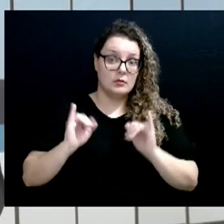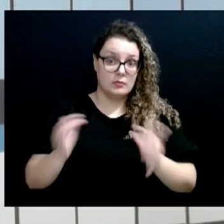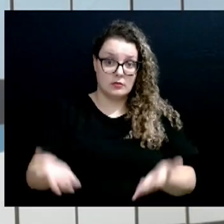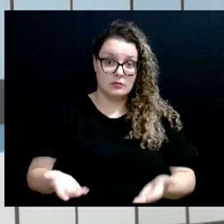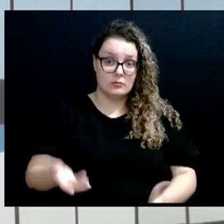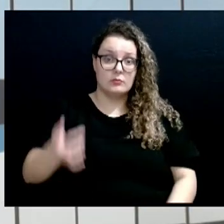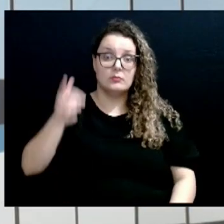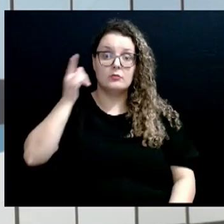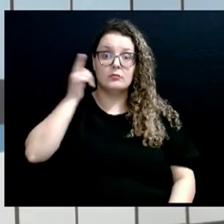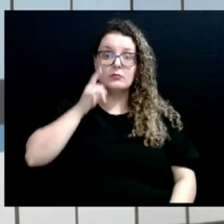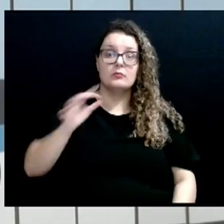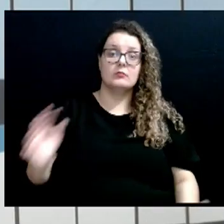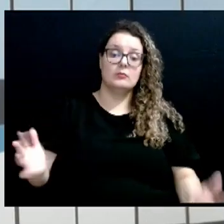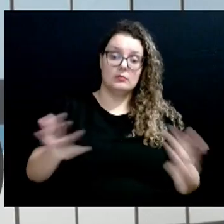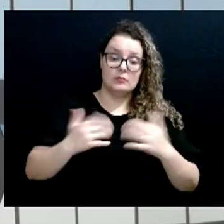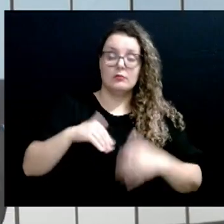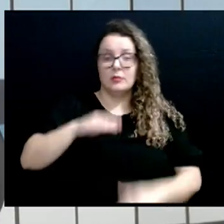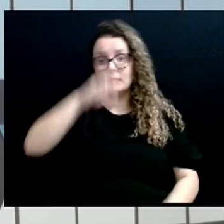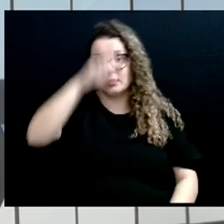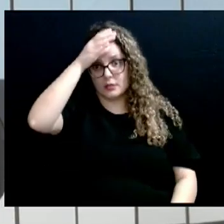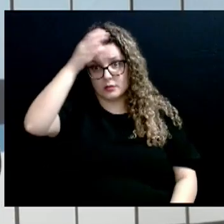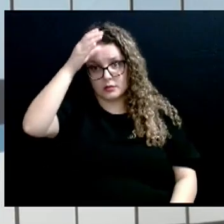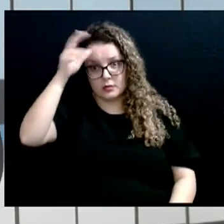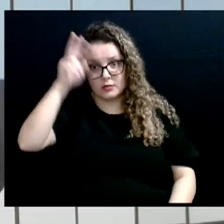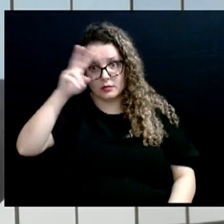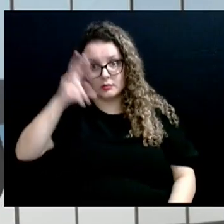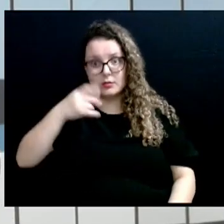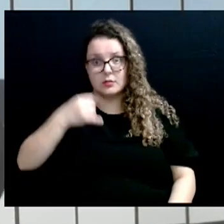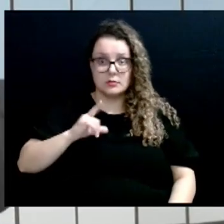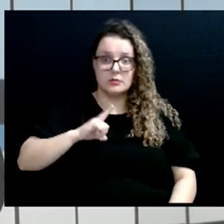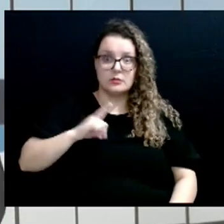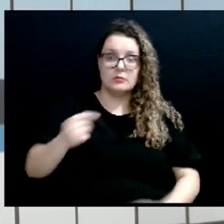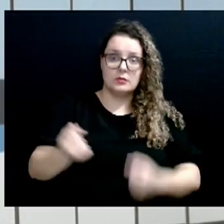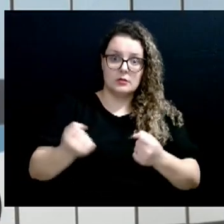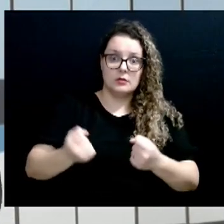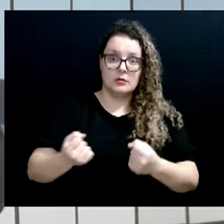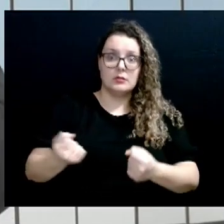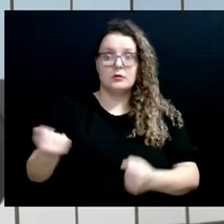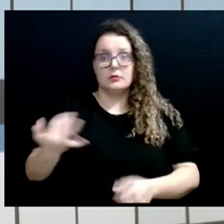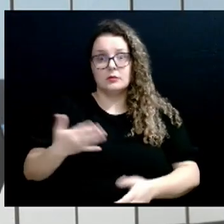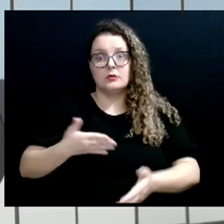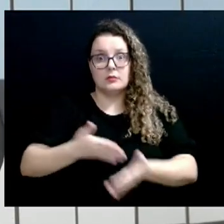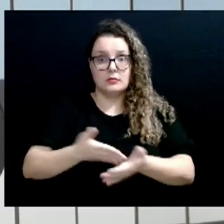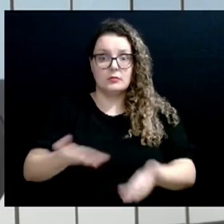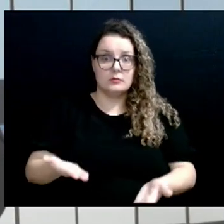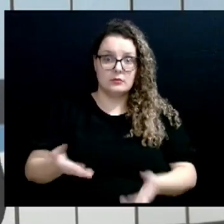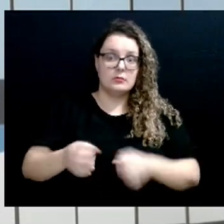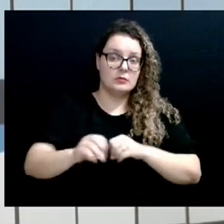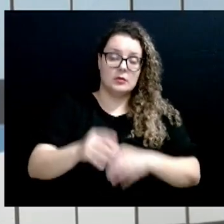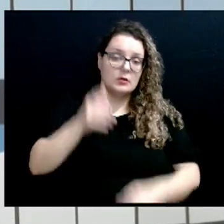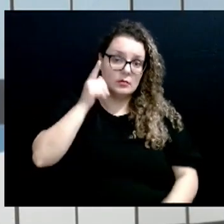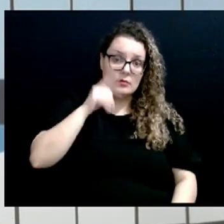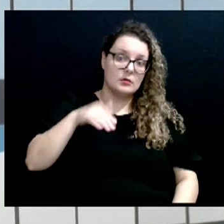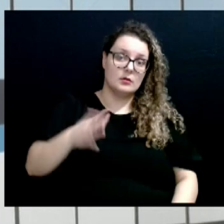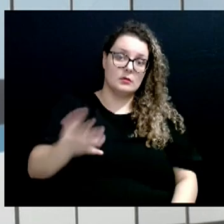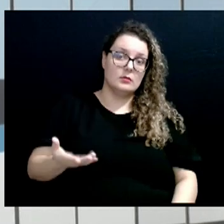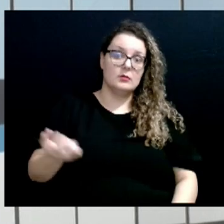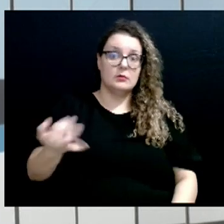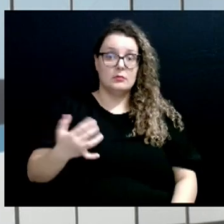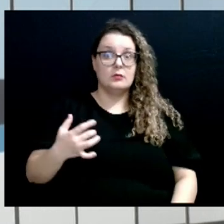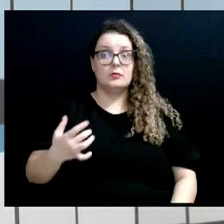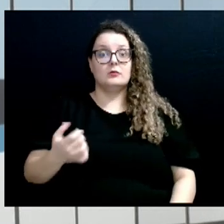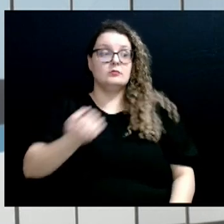angariar mais clientes. Lembrando também que se ele tiver um veículo, ele tem uma quantidade limitada de aulas para dar. Né? Não consegue dar mais aulas do que uma quantidade X.